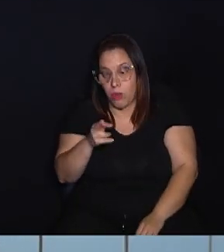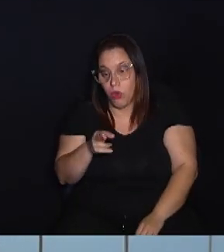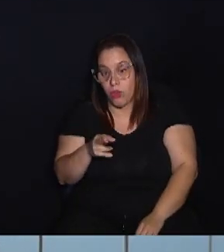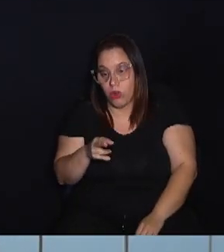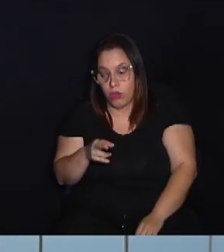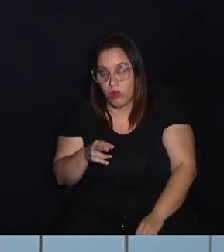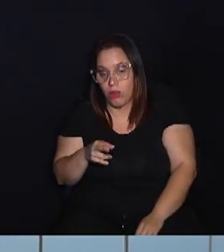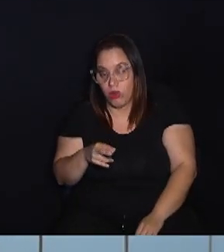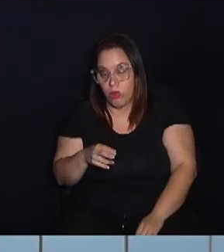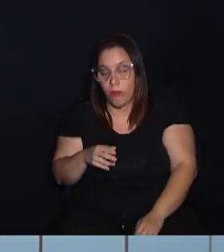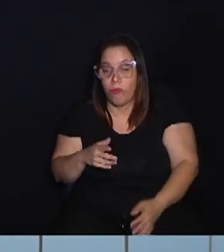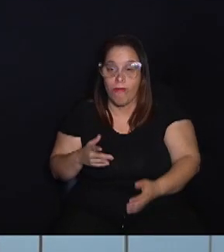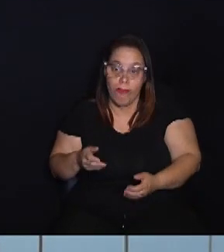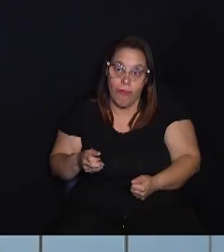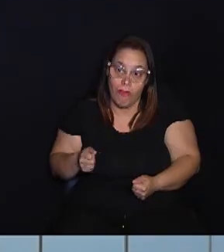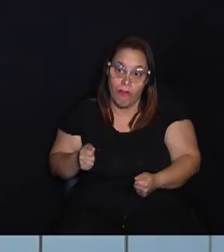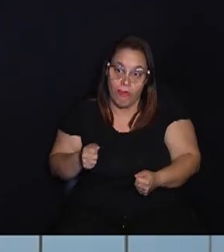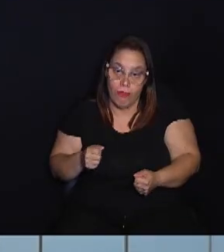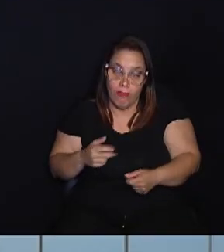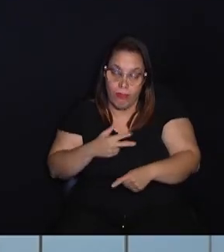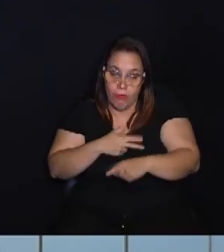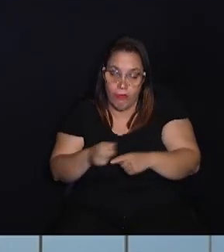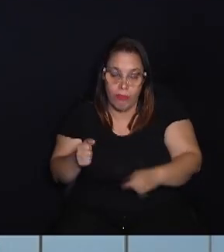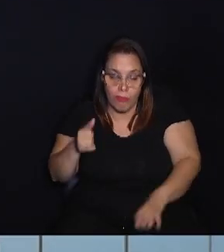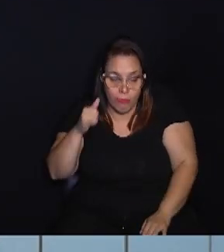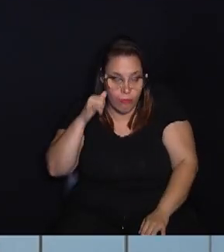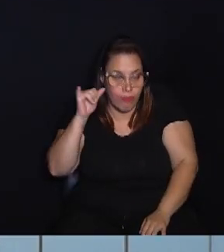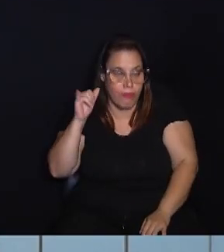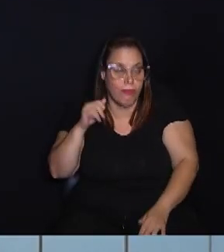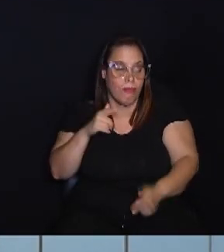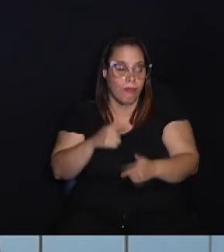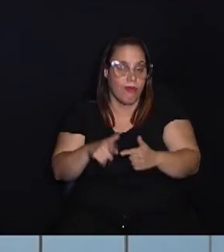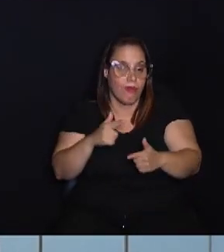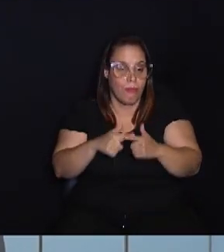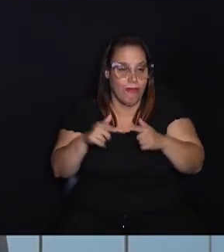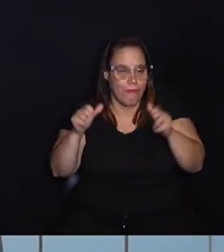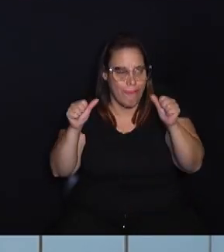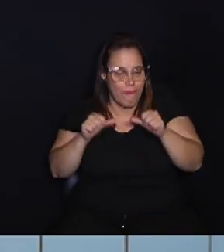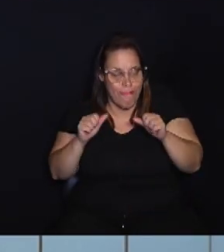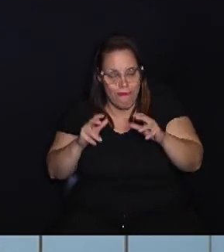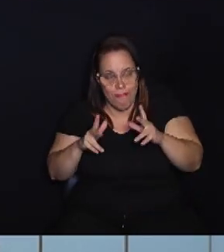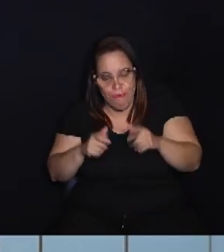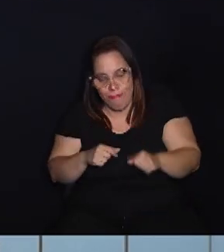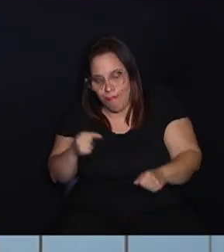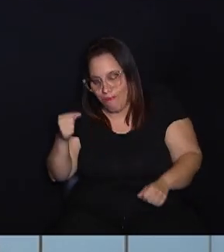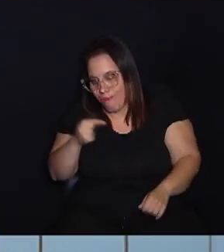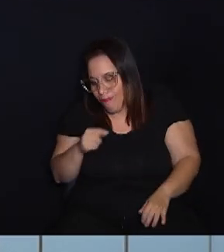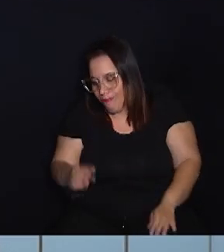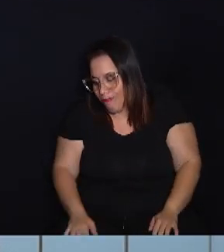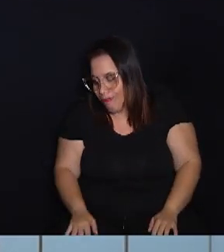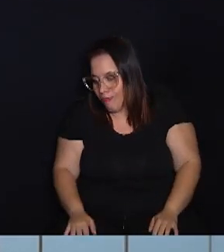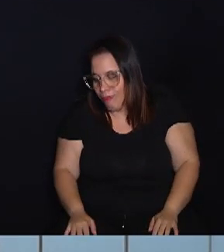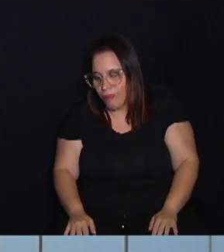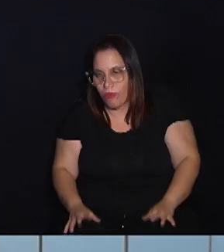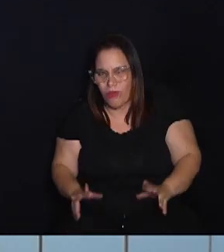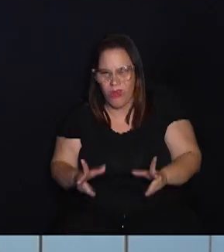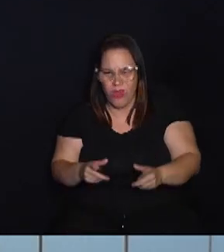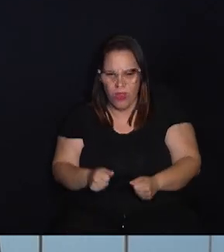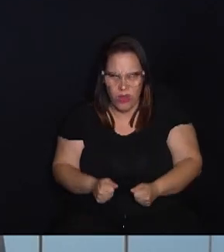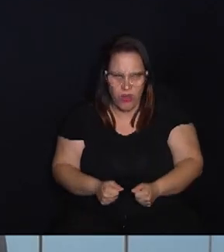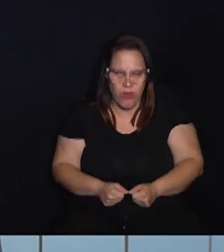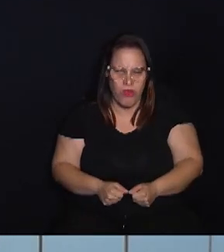e soluções para evitar as consequências negativas de todos os usos da sociedade